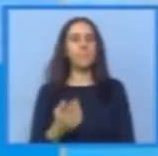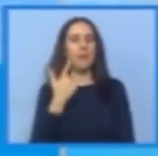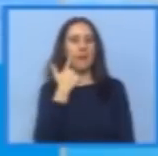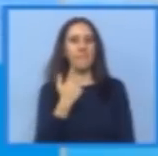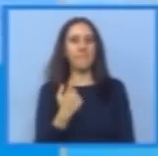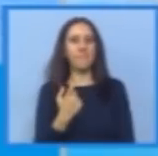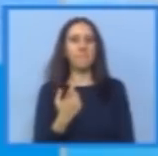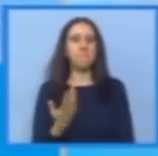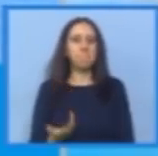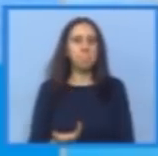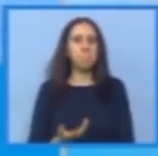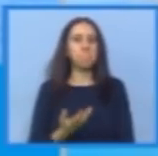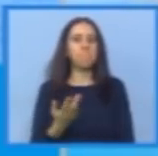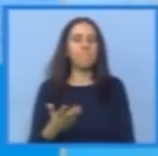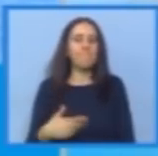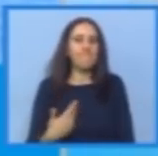talvez